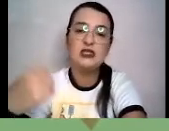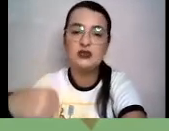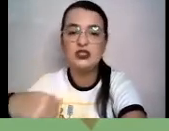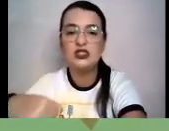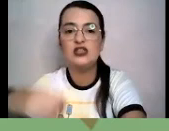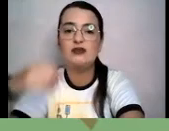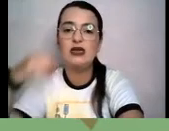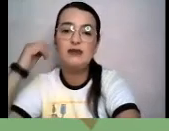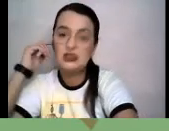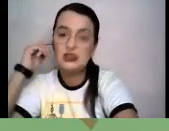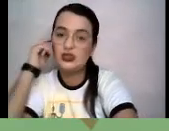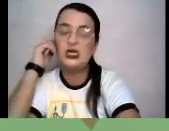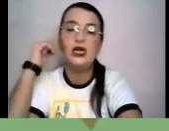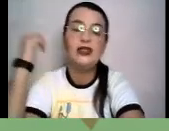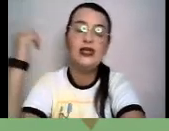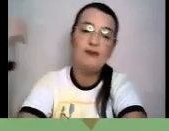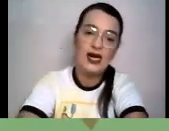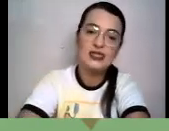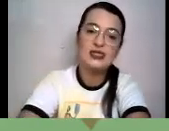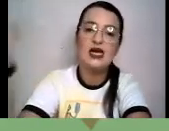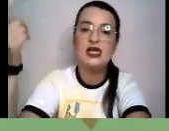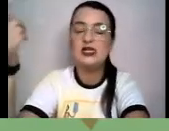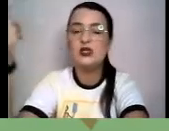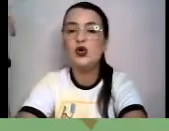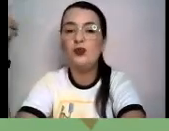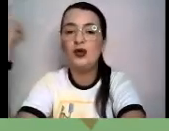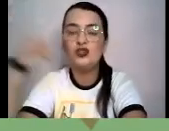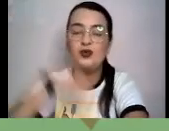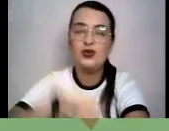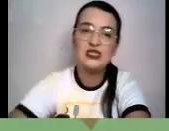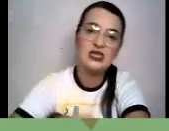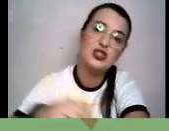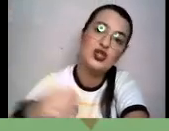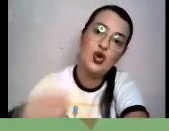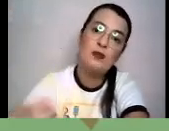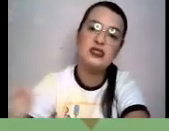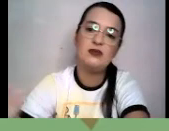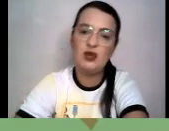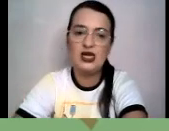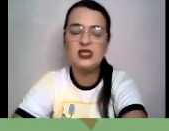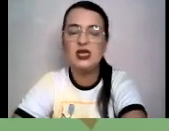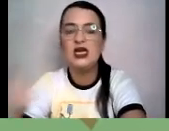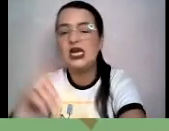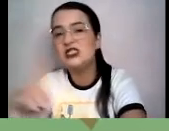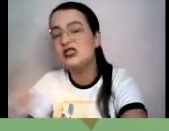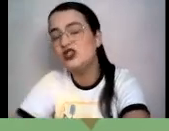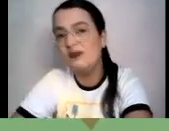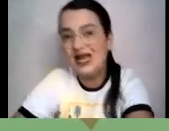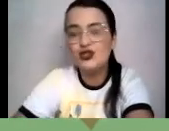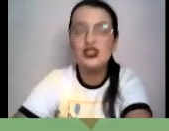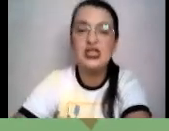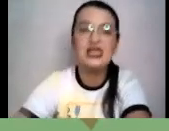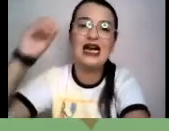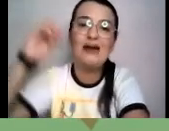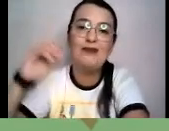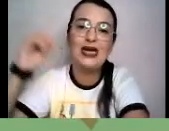várias missões, né, chamadas missões de paz. Elas são compostas por exércitos de homens e mulheres, que eles são